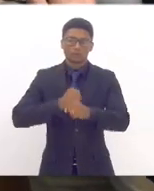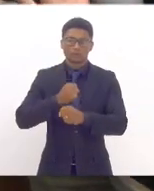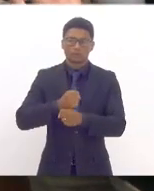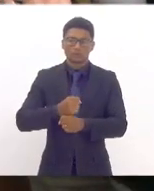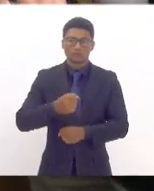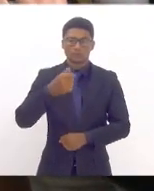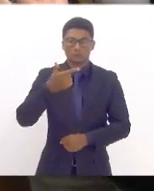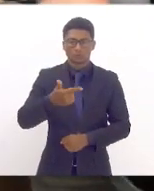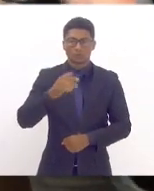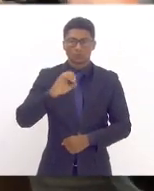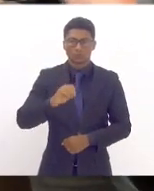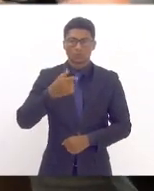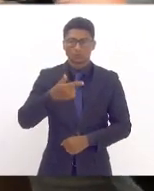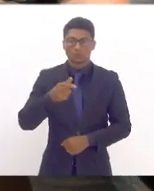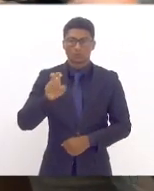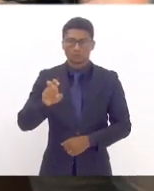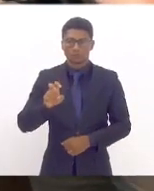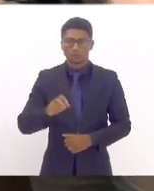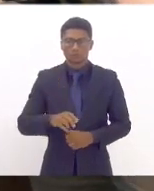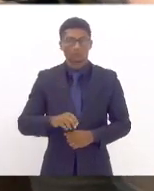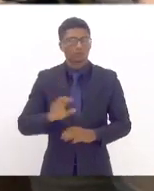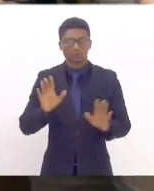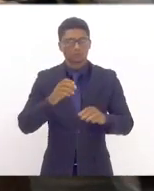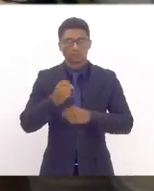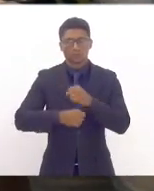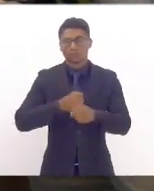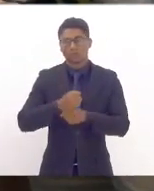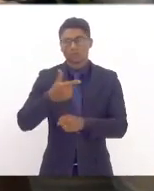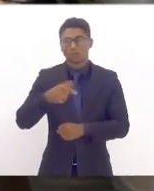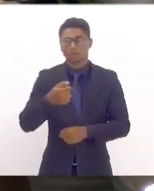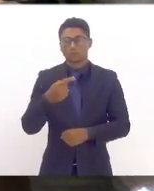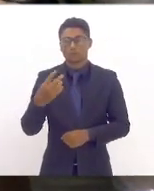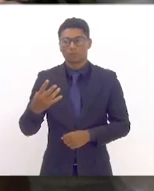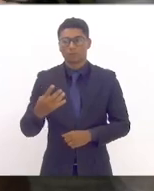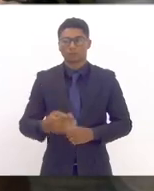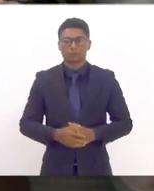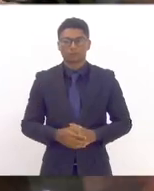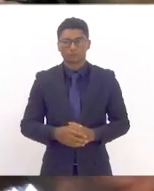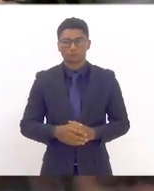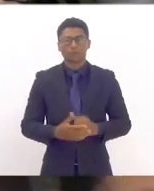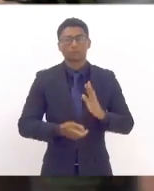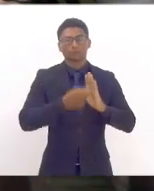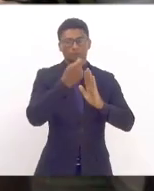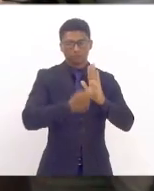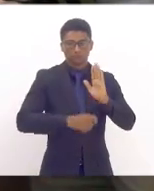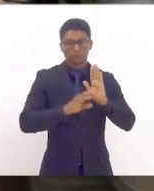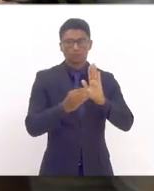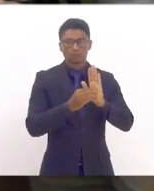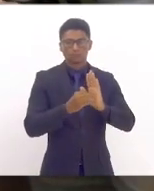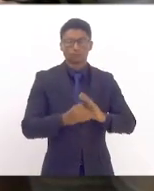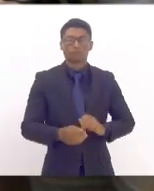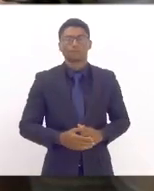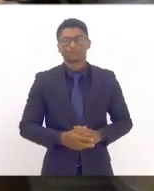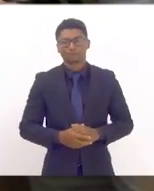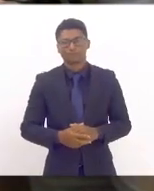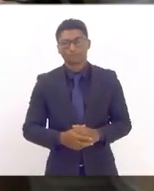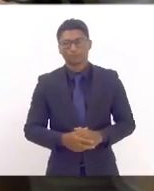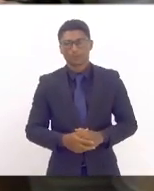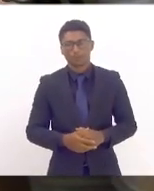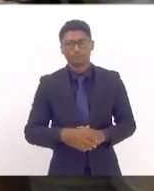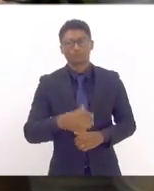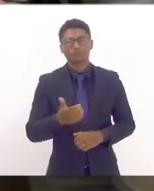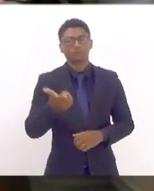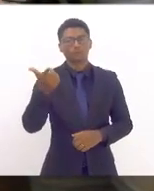2025 24 isso é que tá no texto ainda mais seu presente